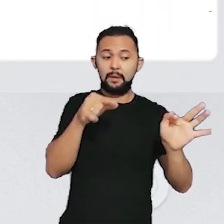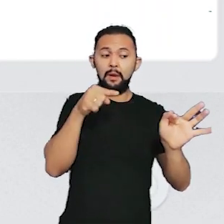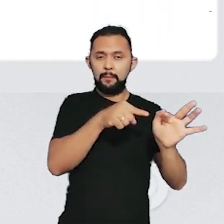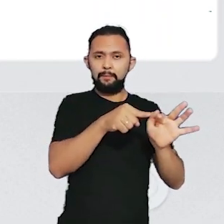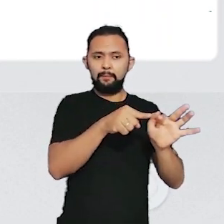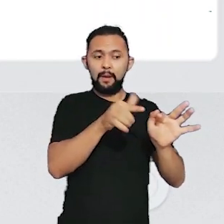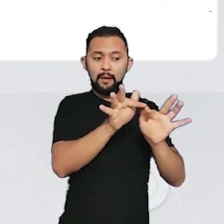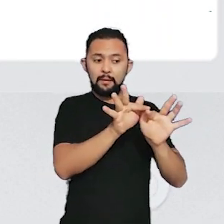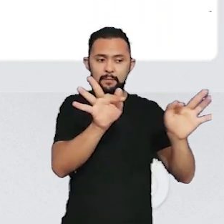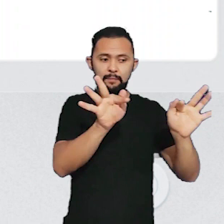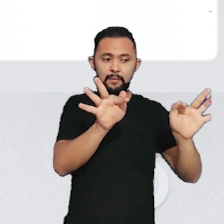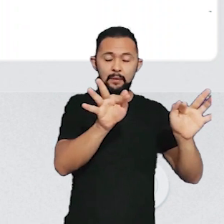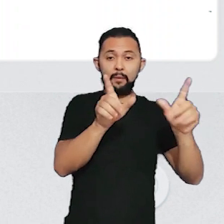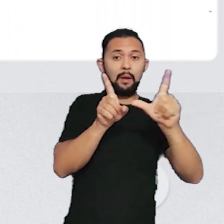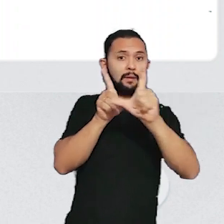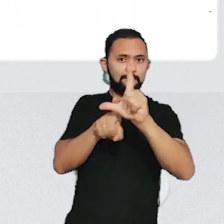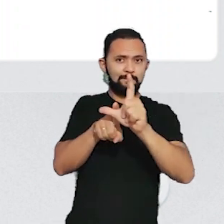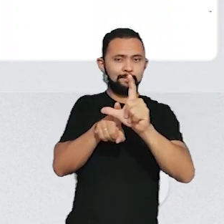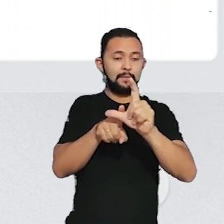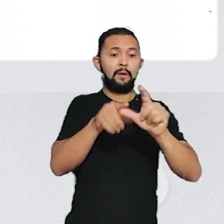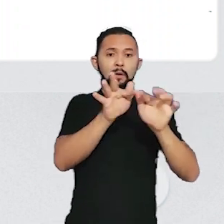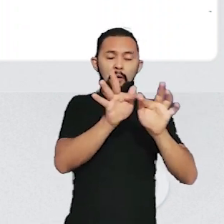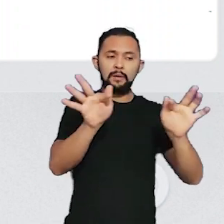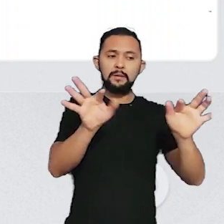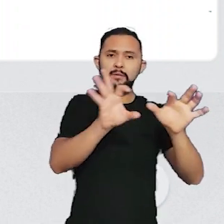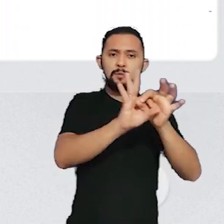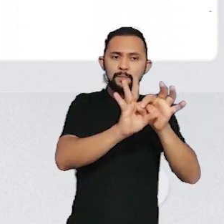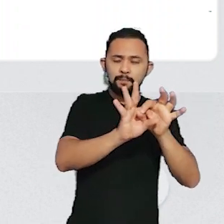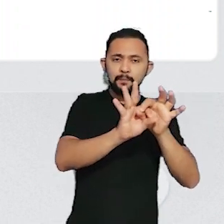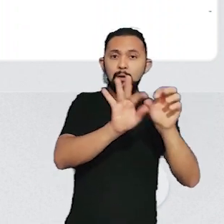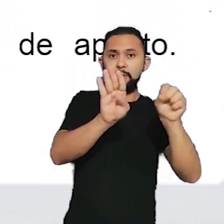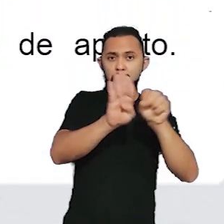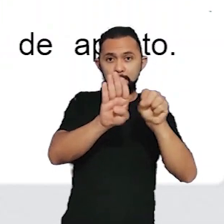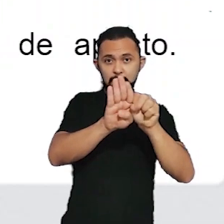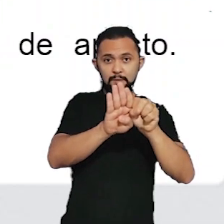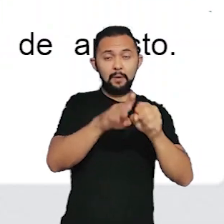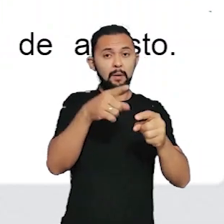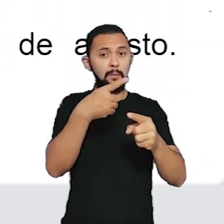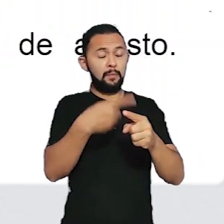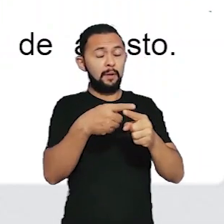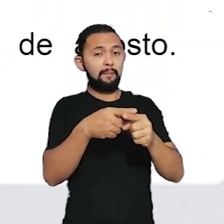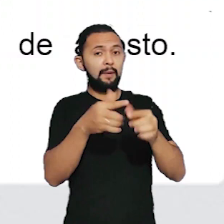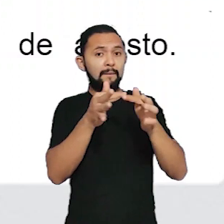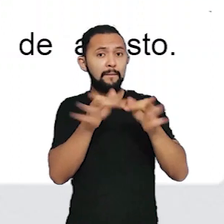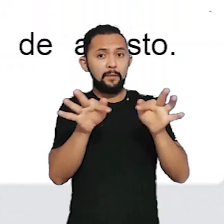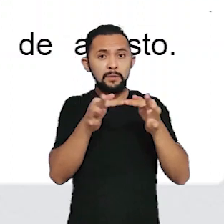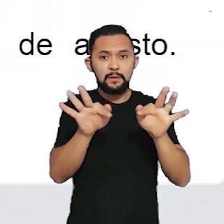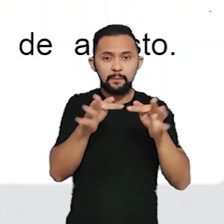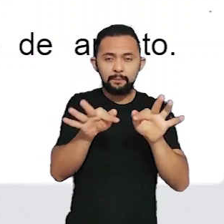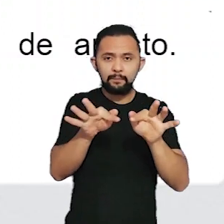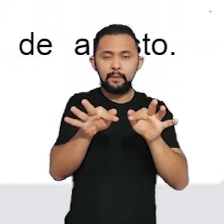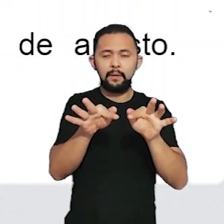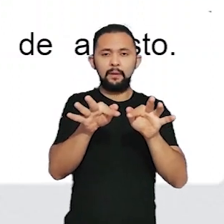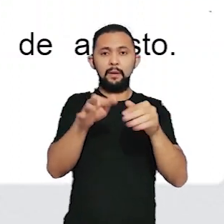segunda oração ela é subordinada, substantiva, subjetiva, porque ela desempenha a função sintática de sujeito